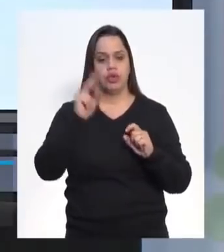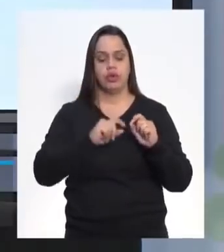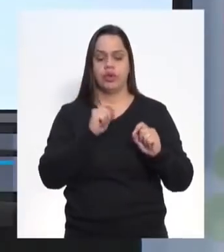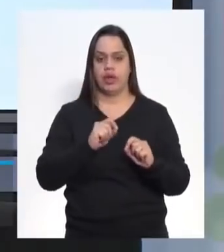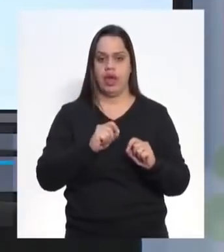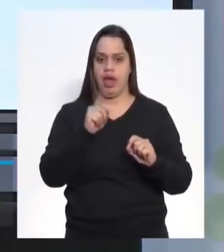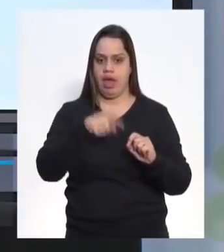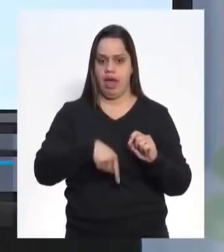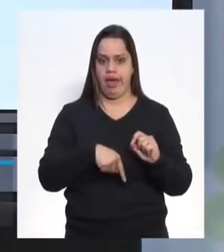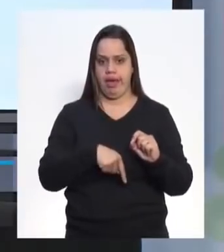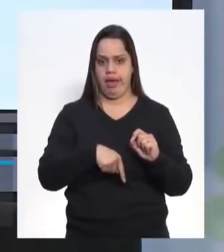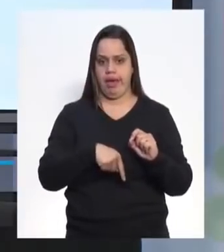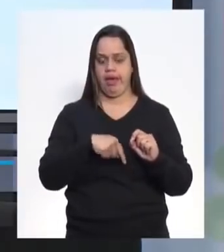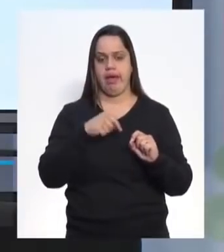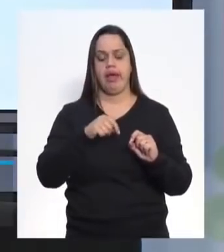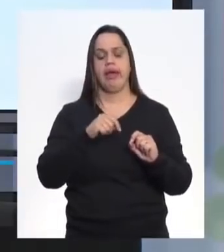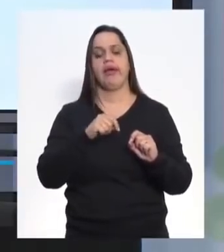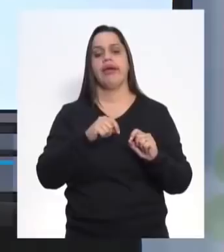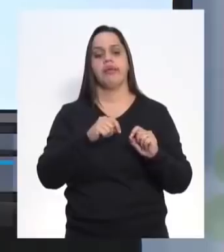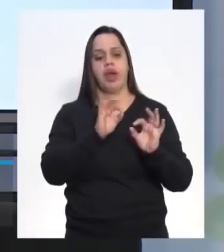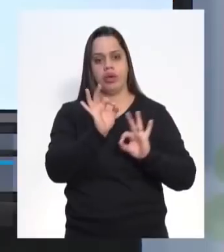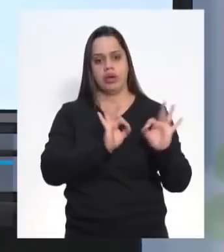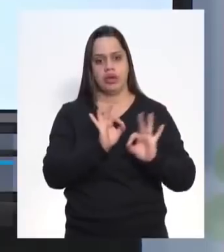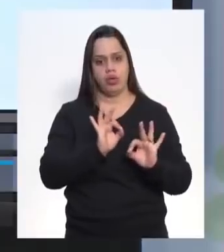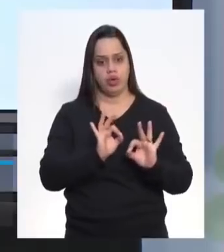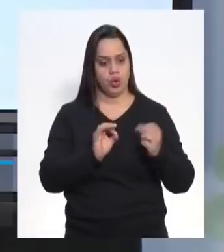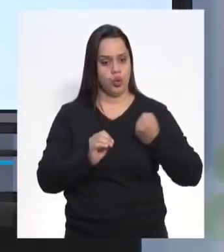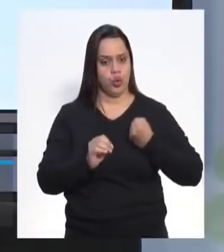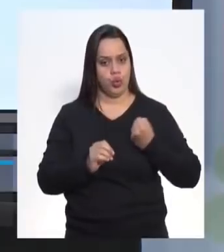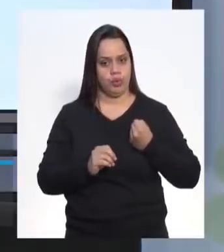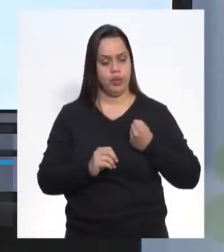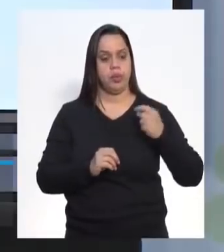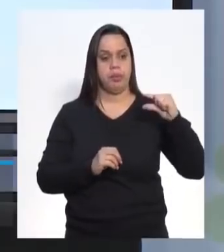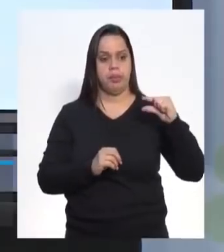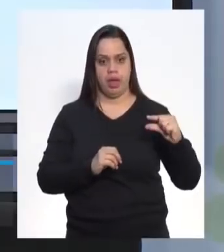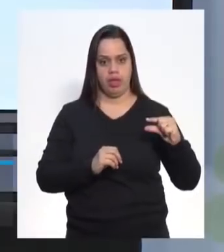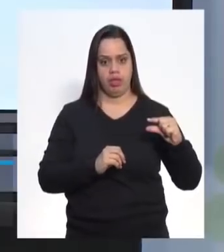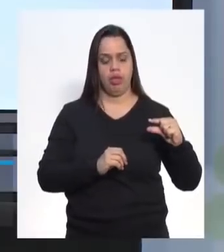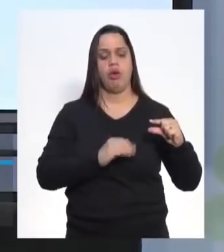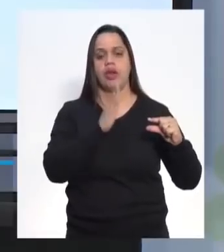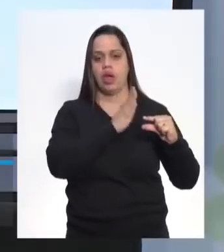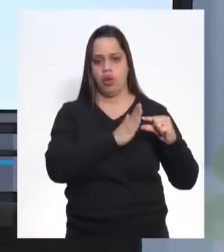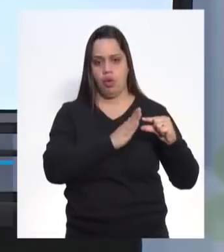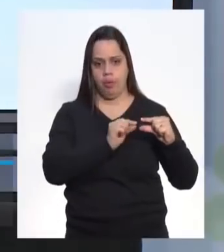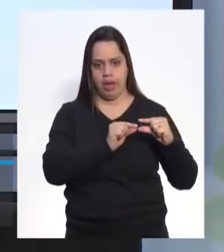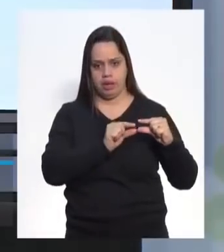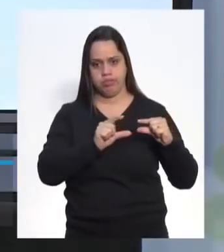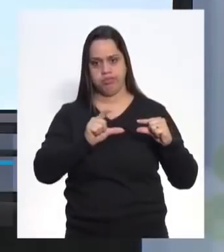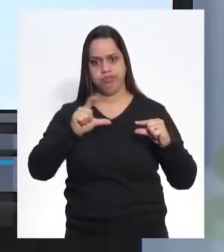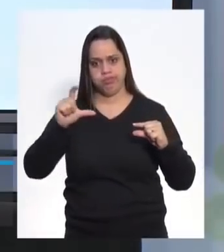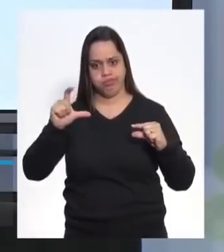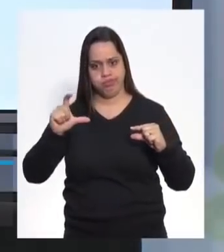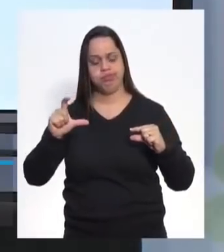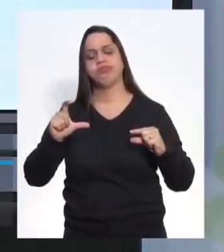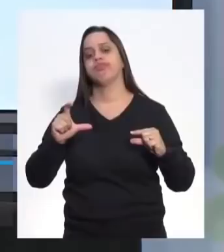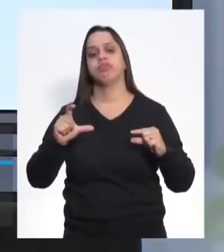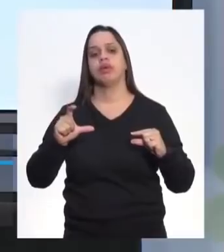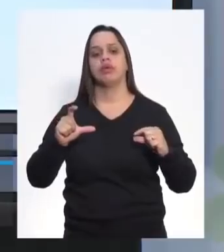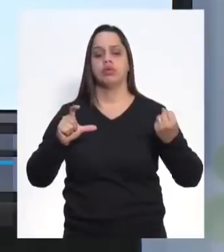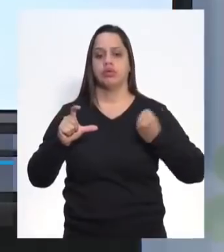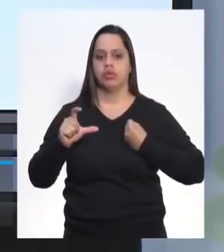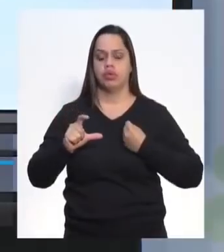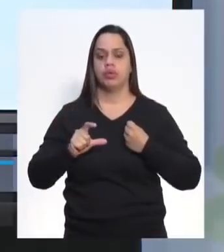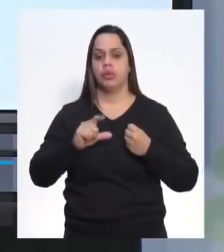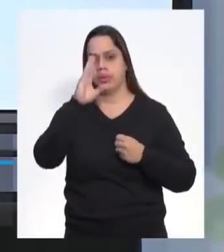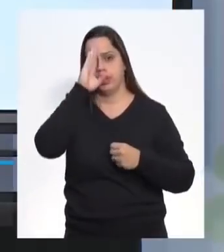pega, entre aspas, o menor valor da sequência e aí a partir dele você inicia. Claro, e aí até